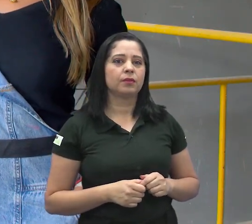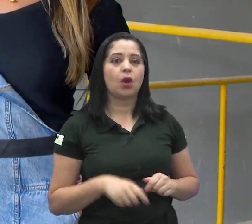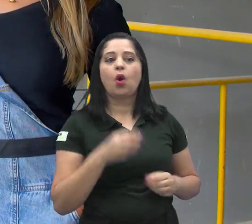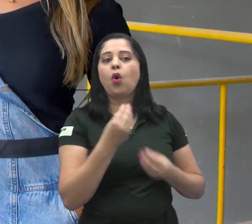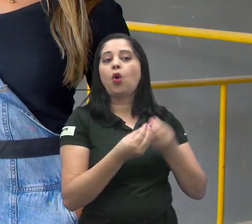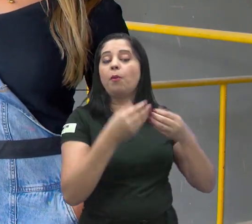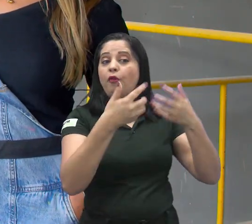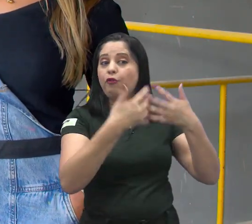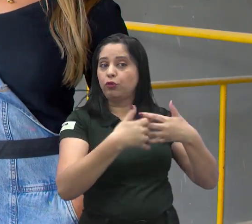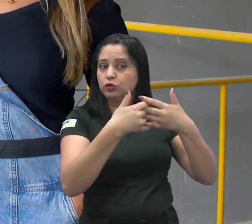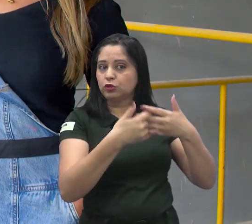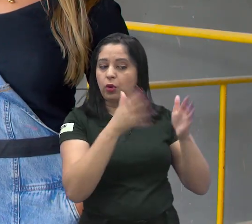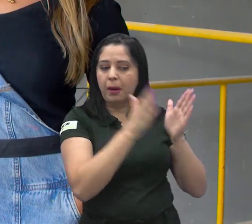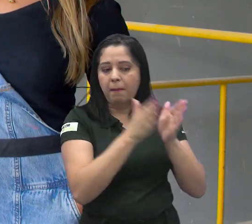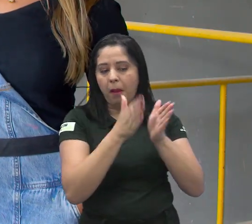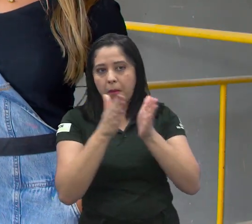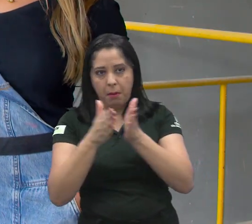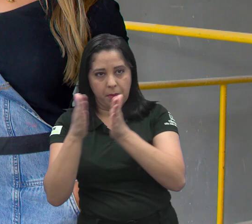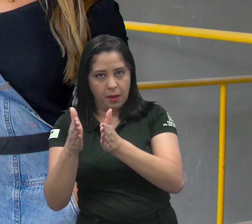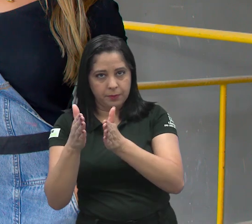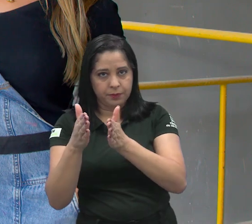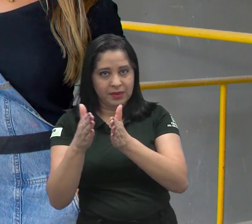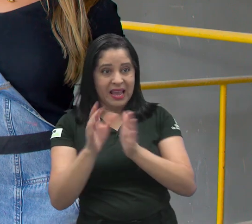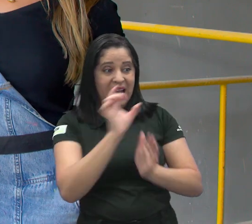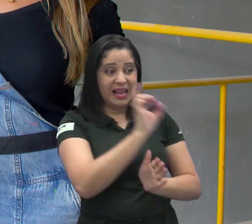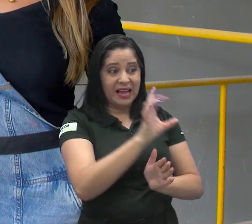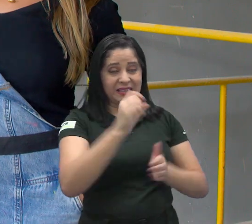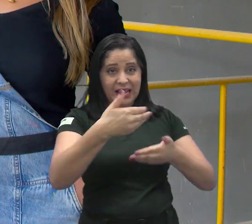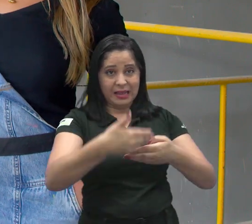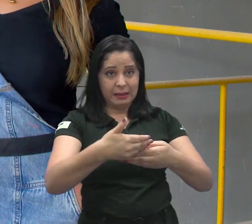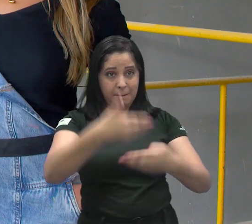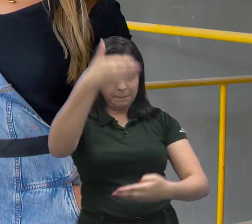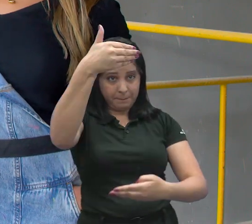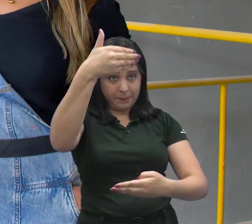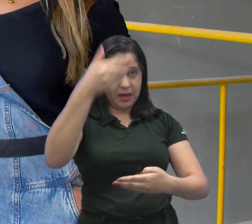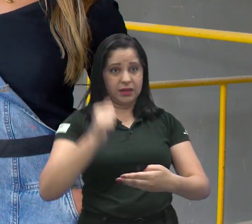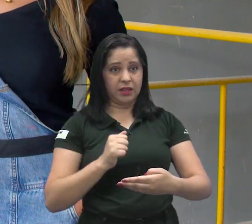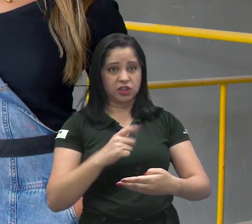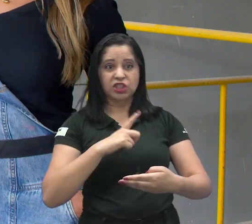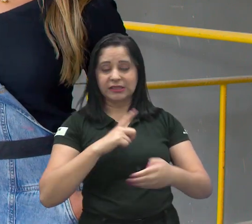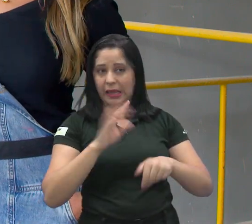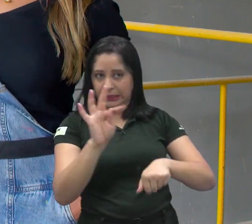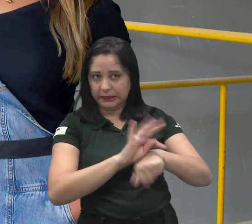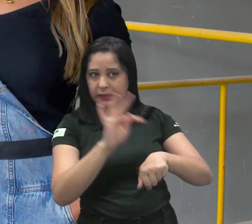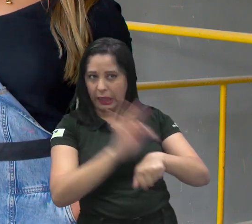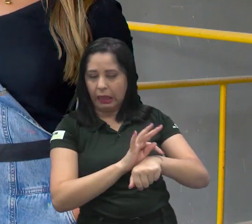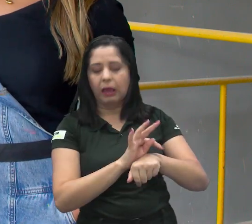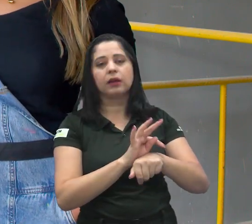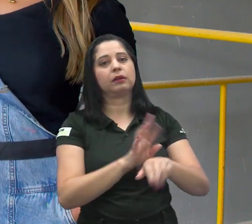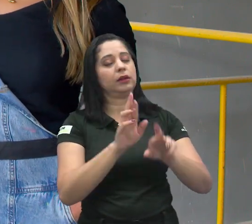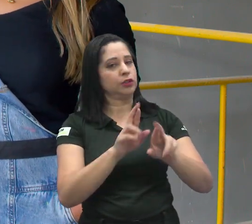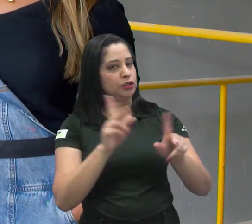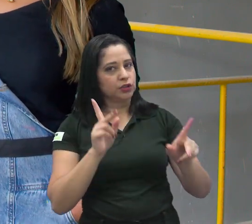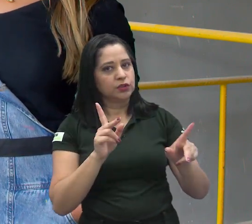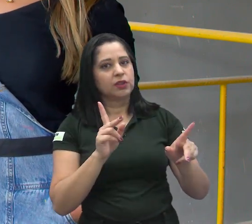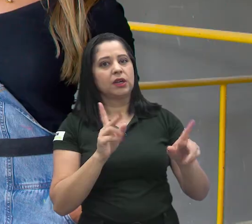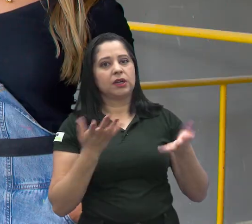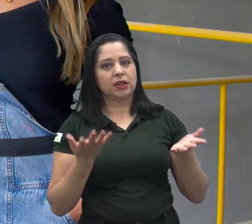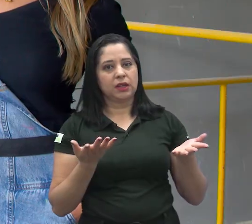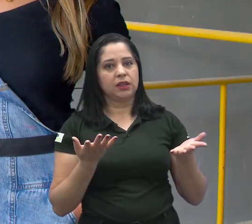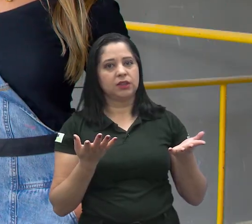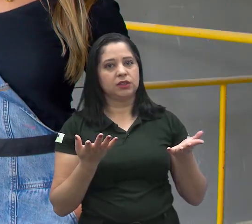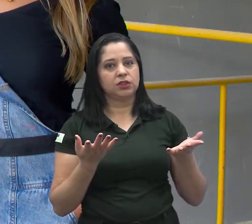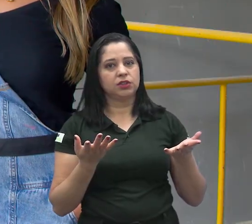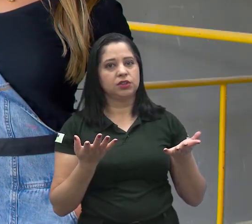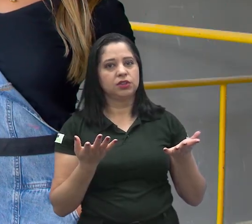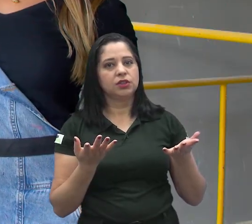seu processo, né? Você, cada parede tem a sua técnica, né? Você usa uma técnica diferente e, enfim,